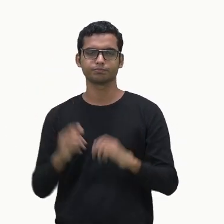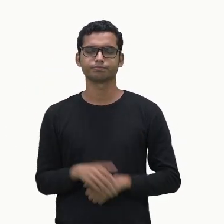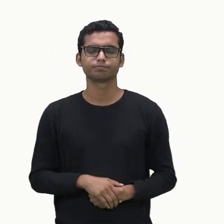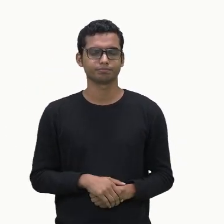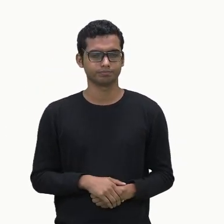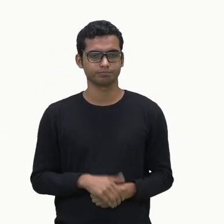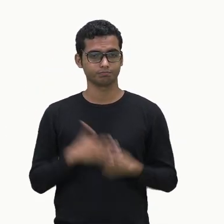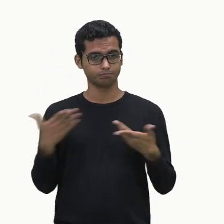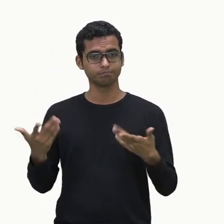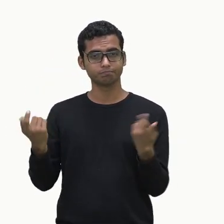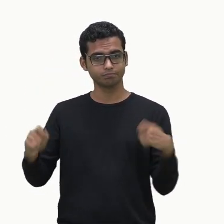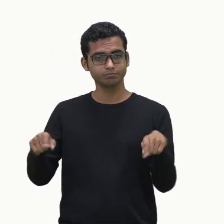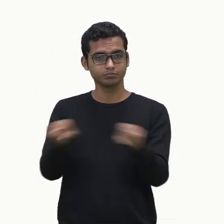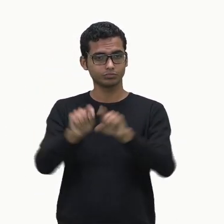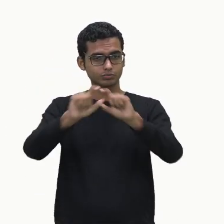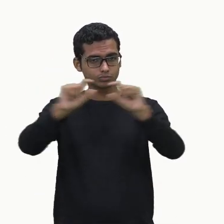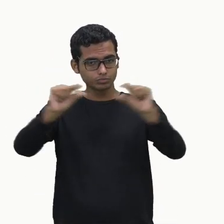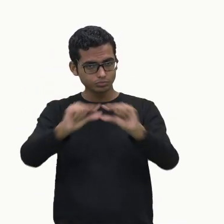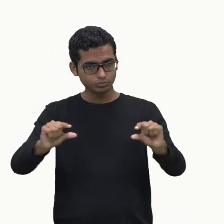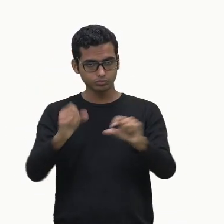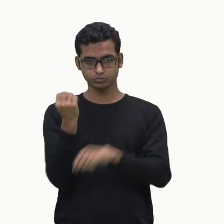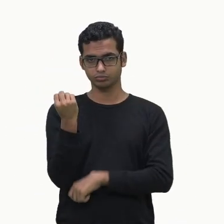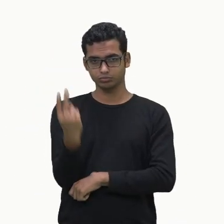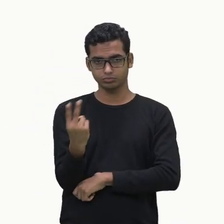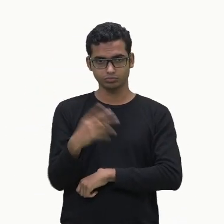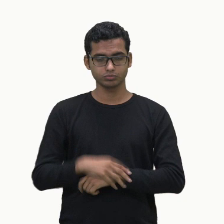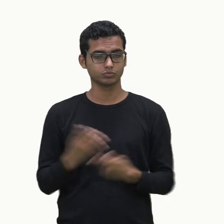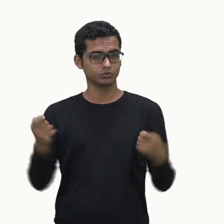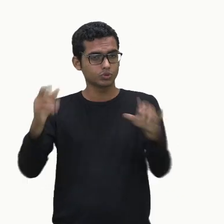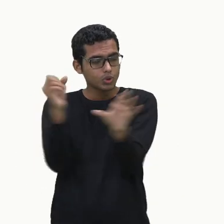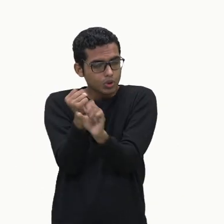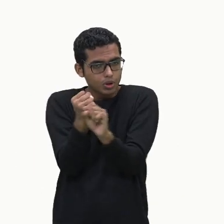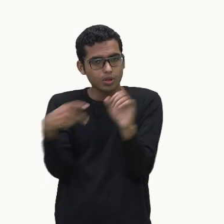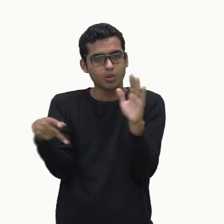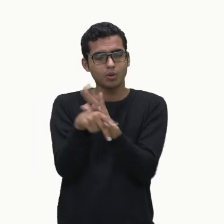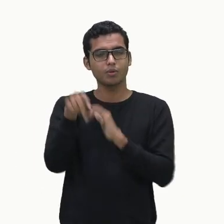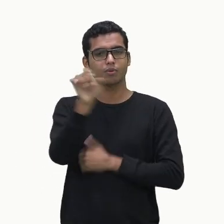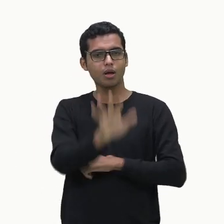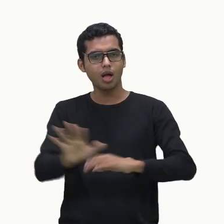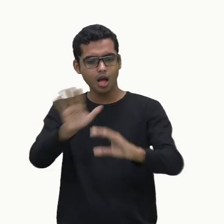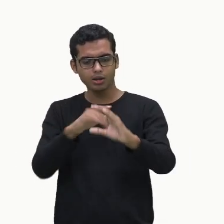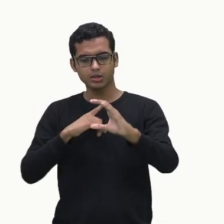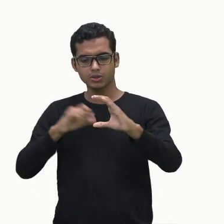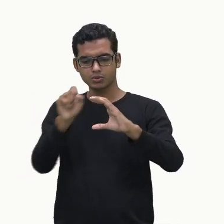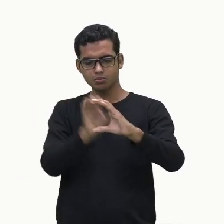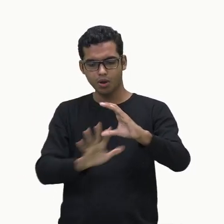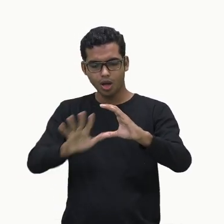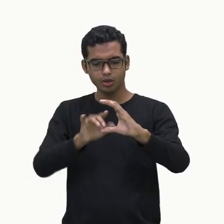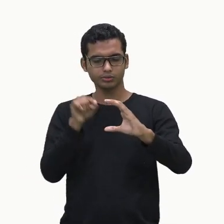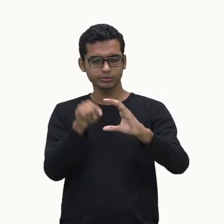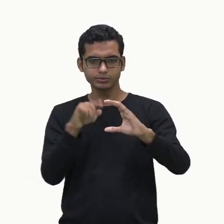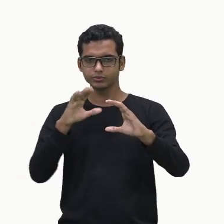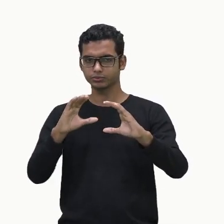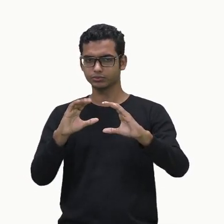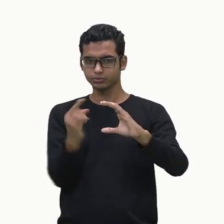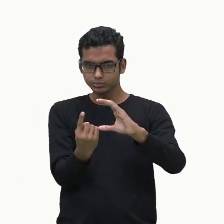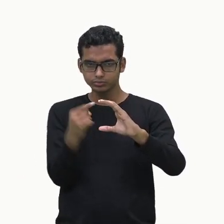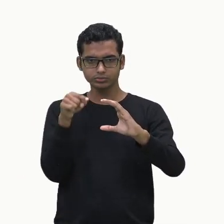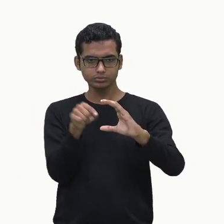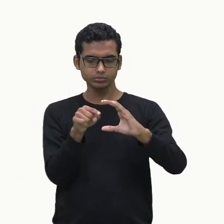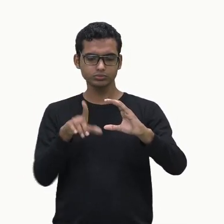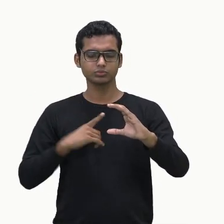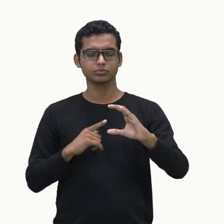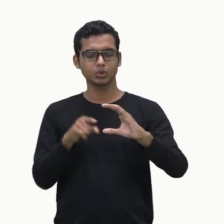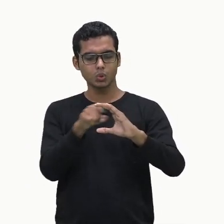de dois jeitos, bom? A gente pode calcular a área da circunferência menor,